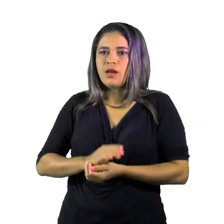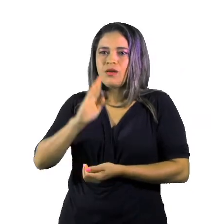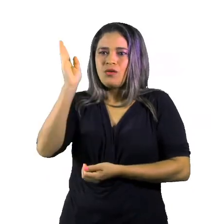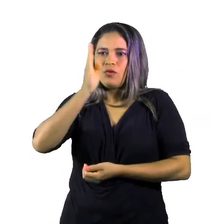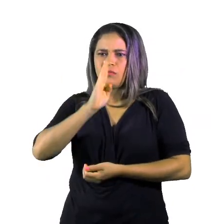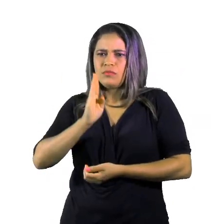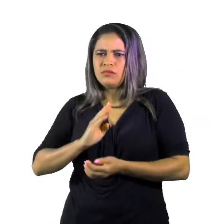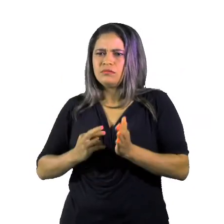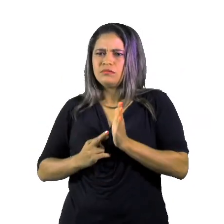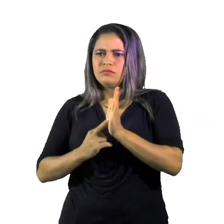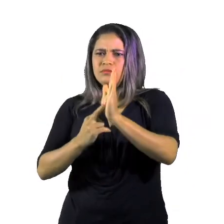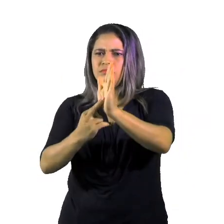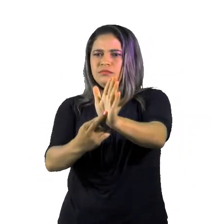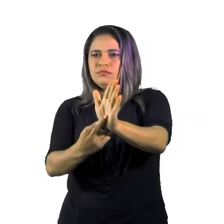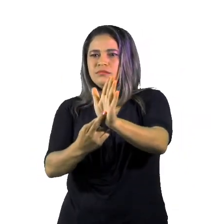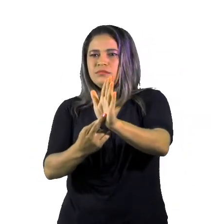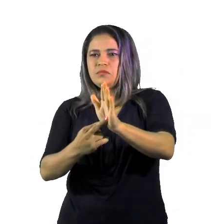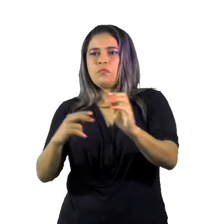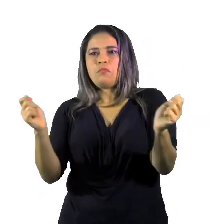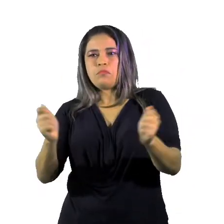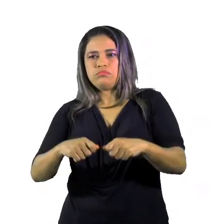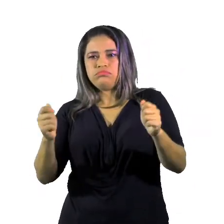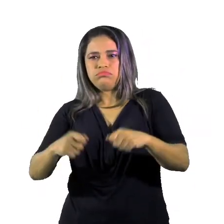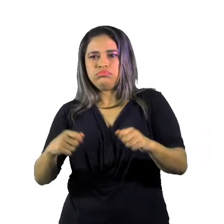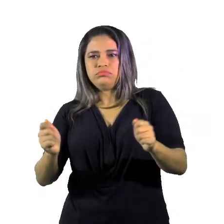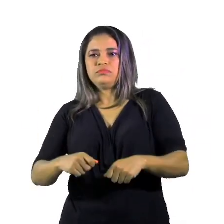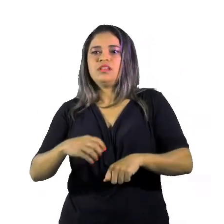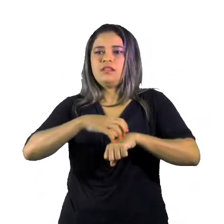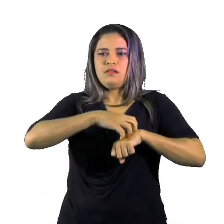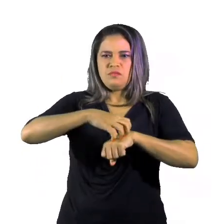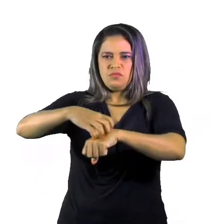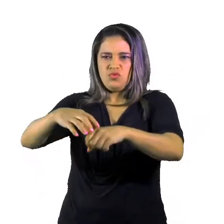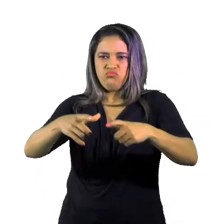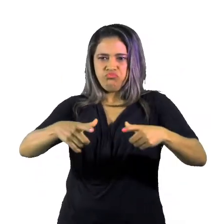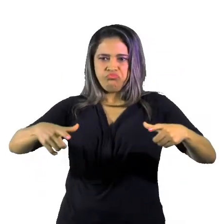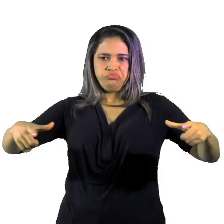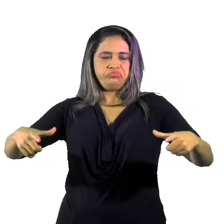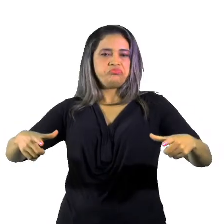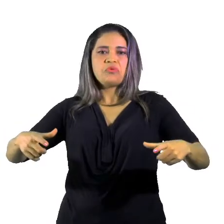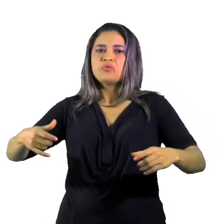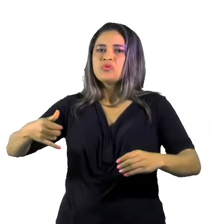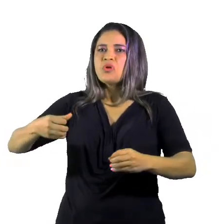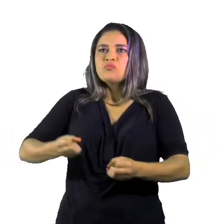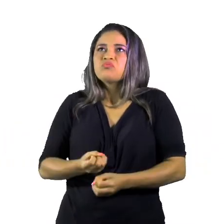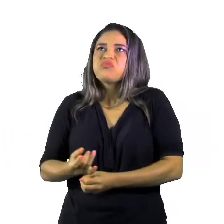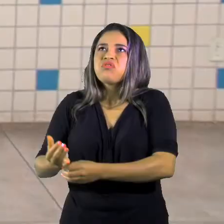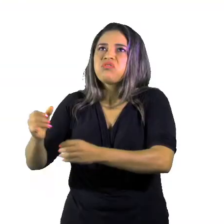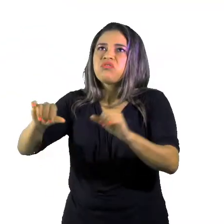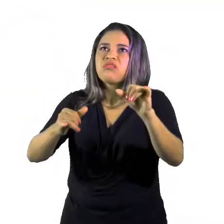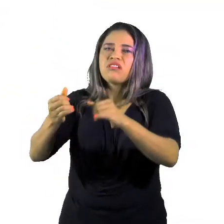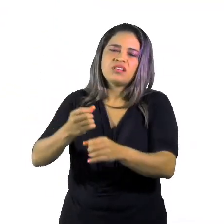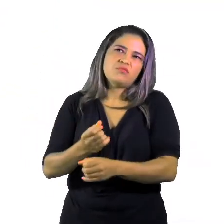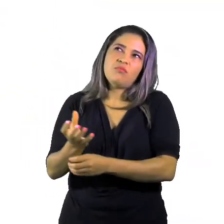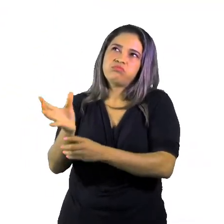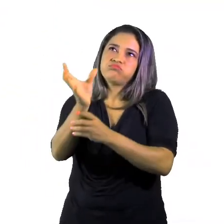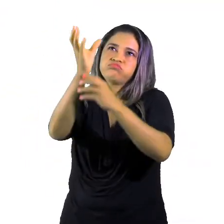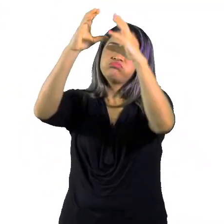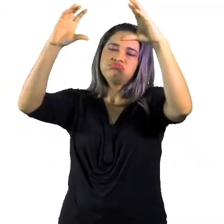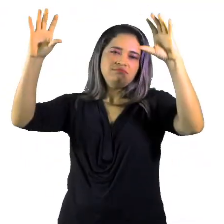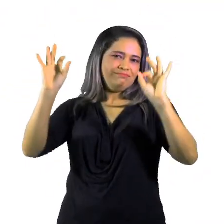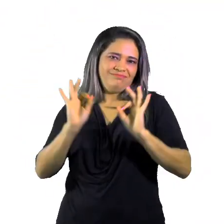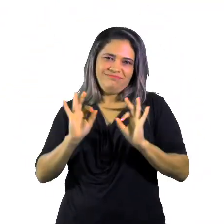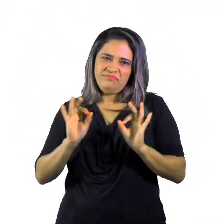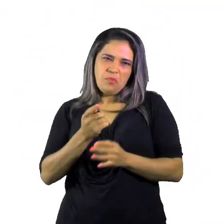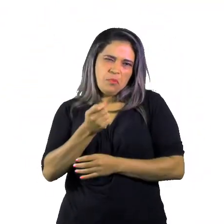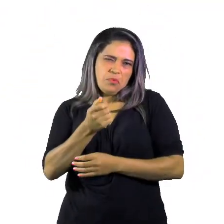hidrovias. Transporta grande quantidade de produtos e não poluem tanto. Vamos falar um pouco sobre a